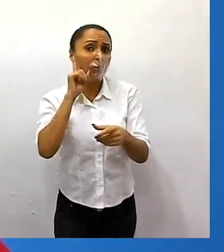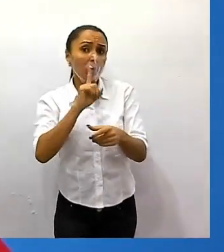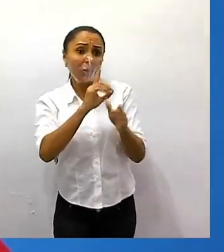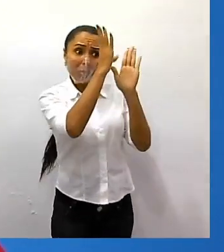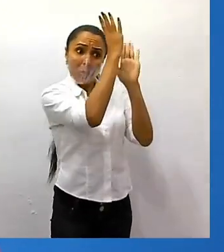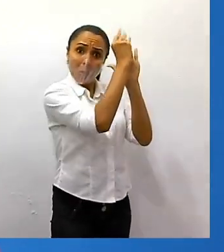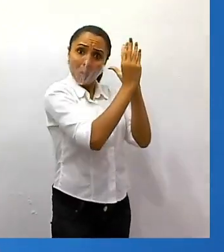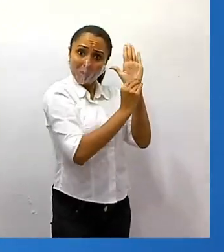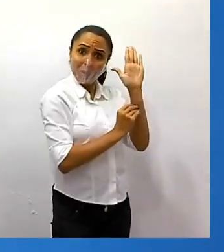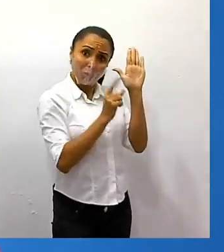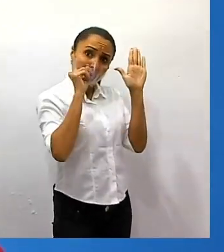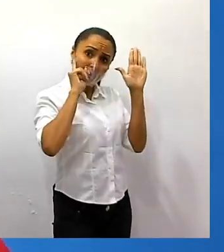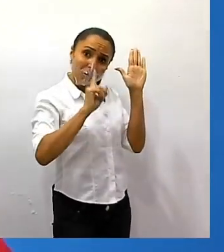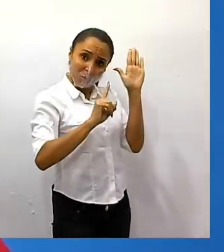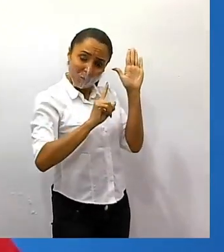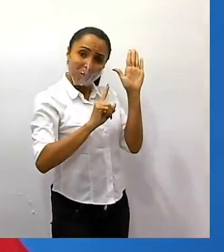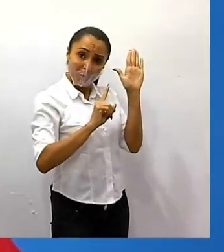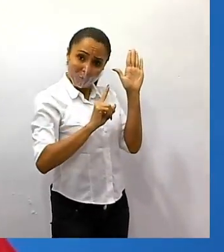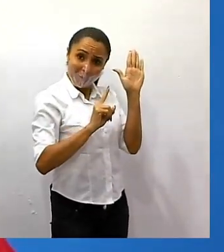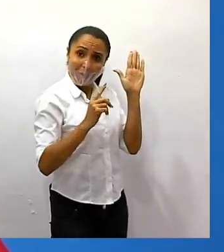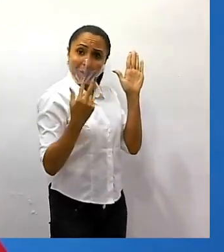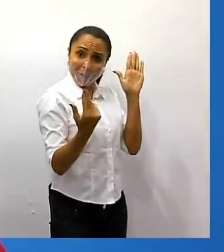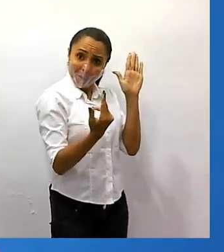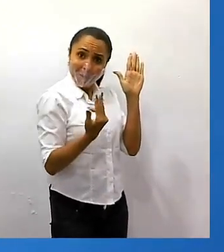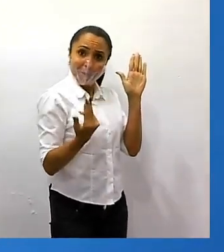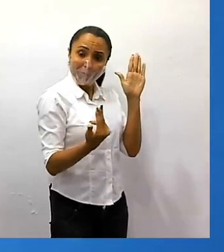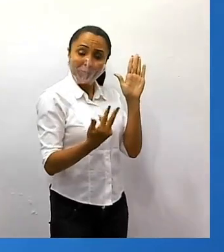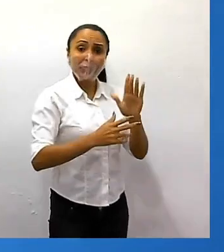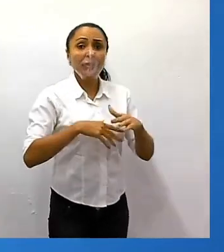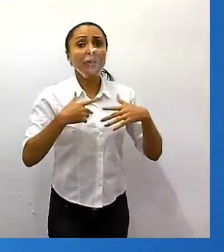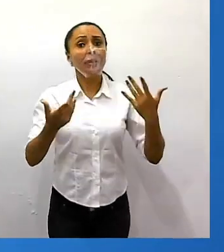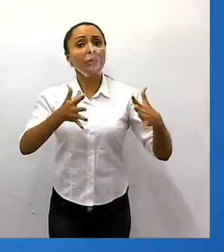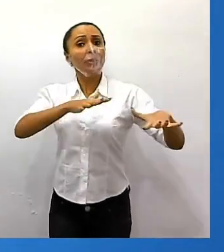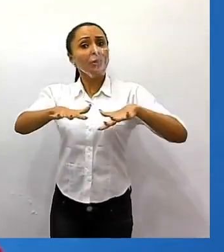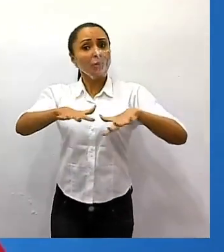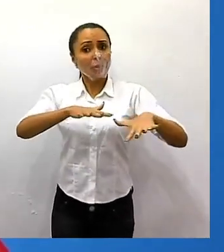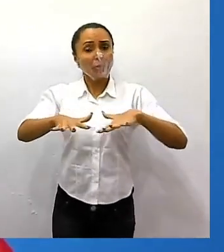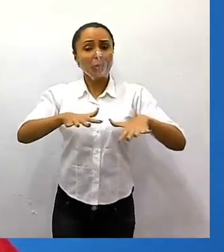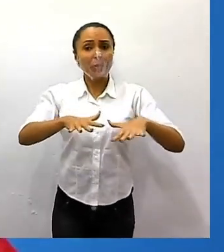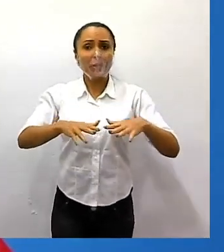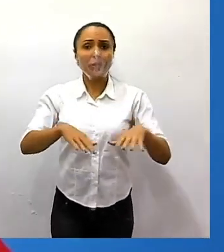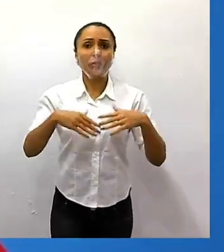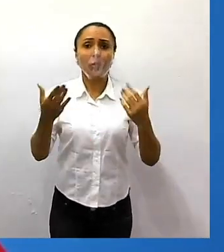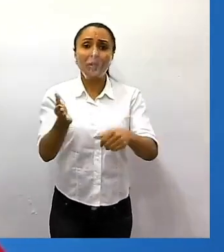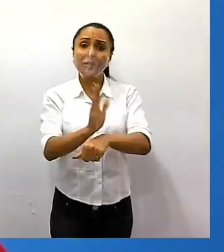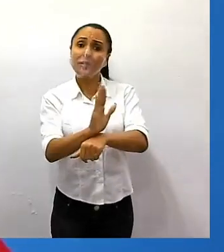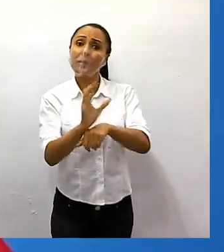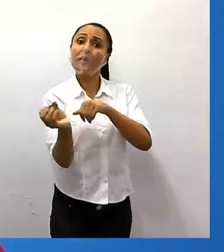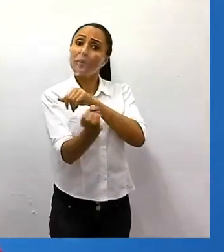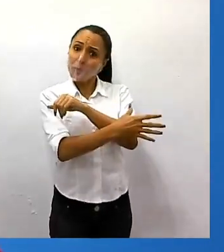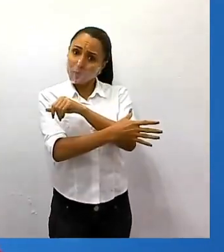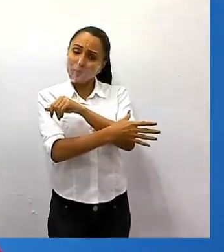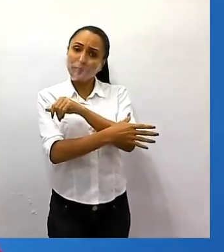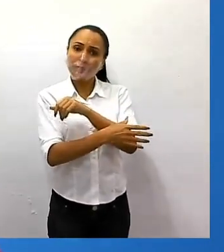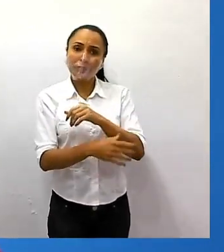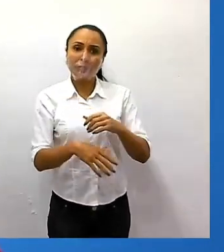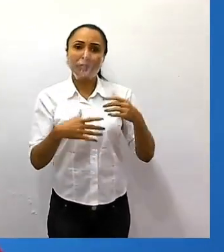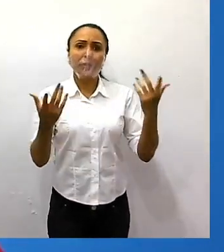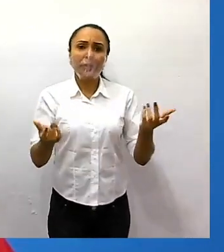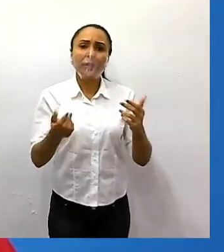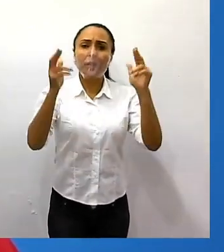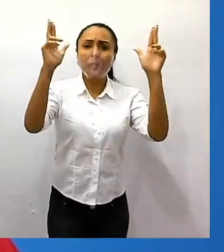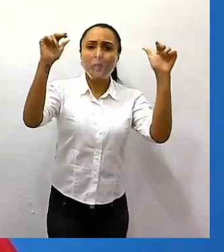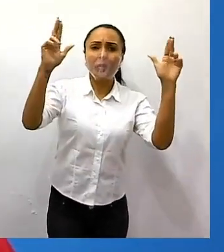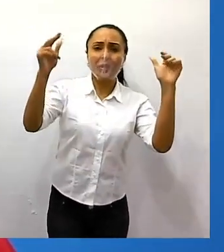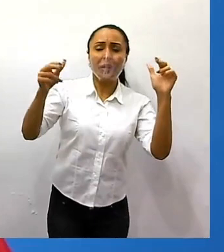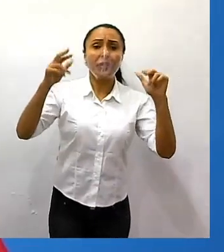modelo norte-americano de cinema, né? Então, esse movimento foi chamado de cinema novo, e ele abordava